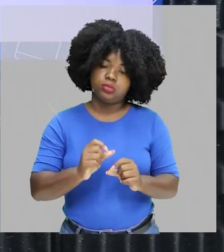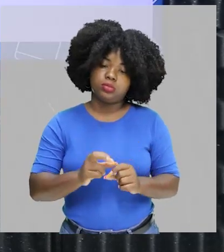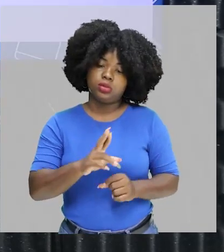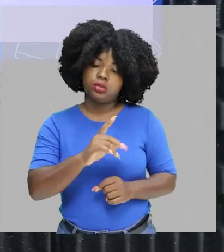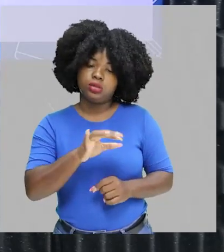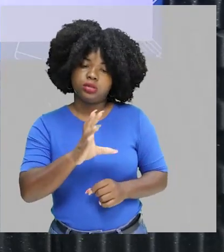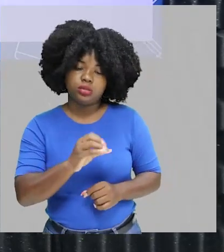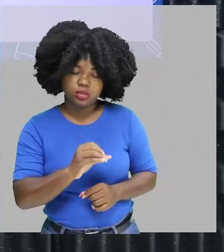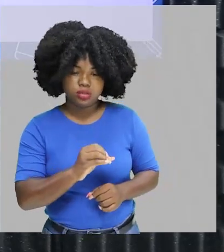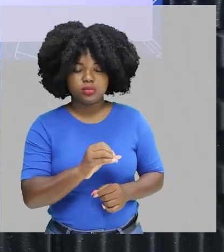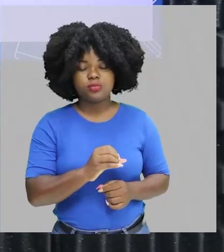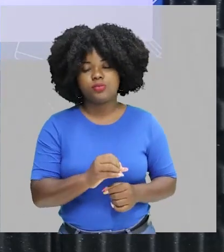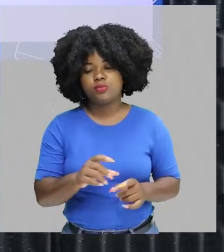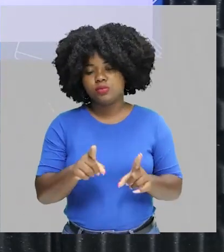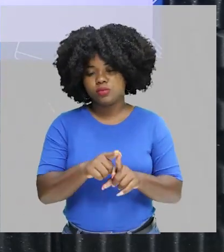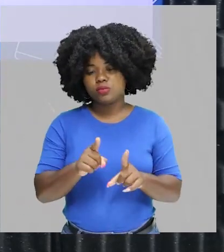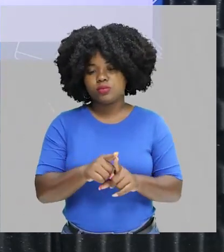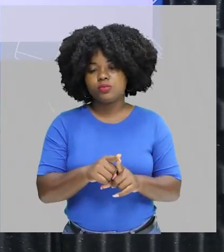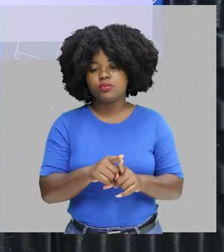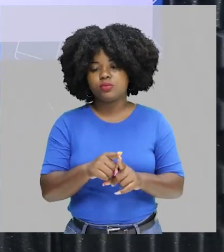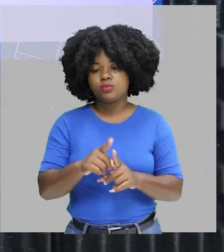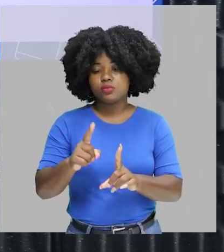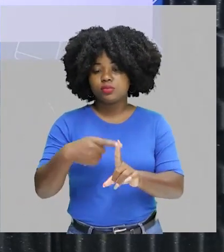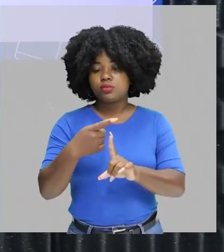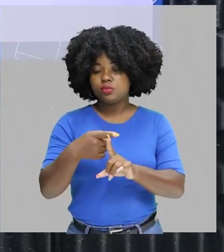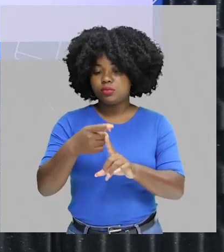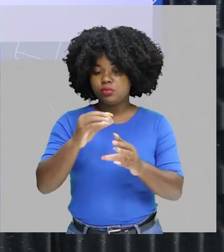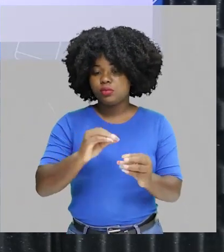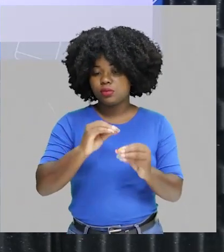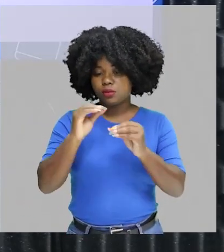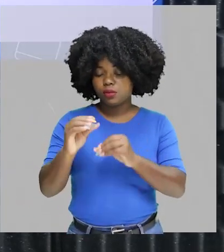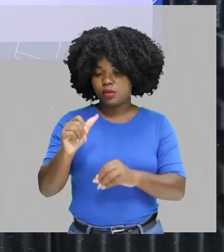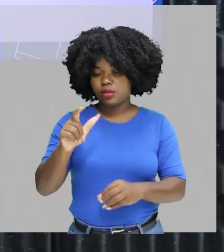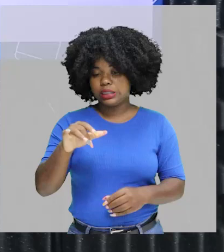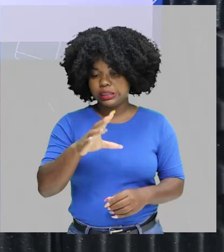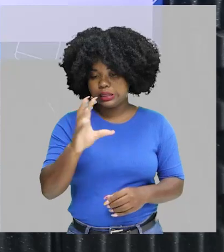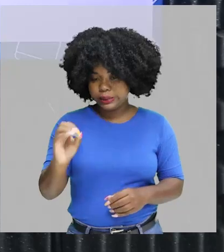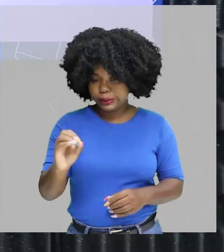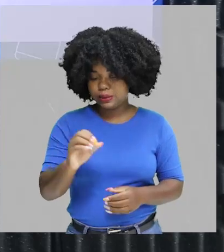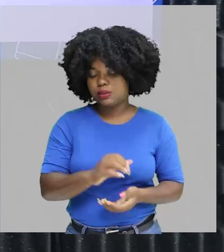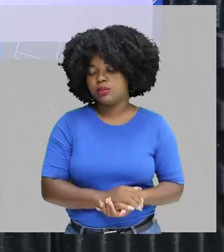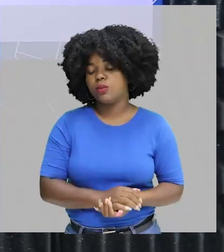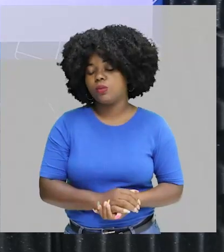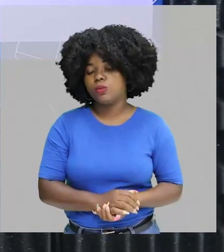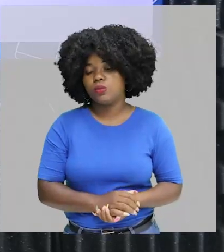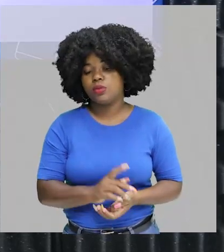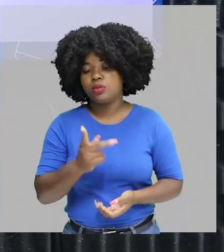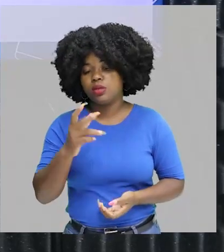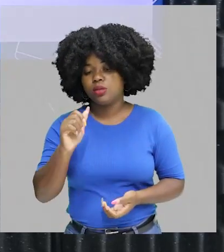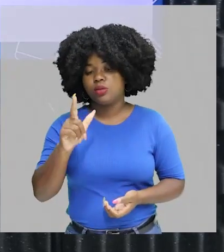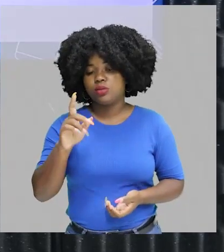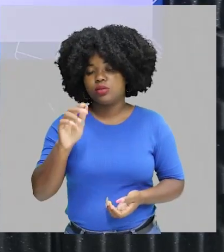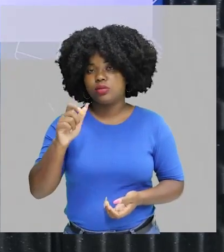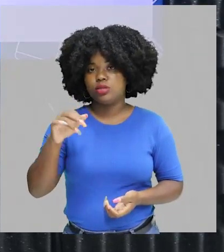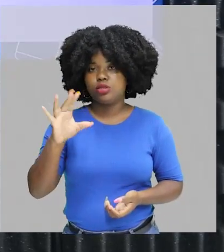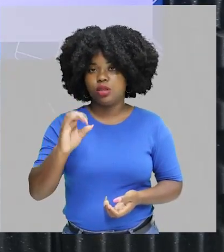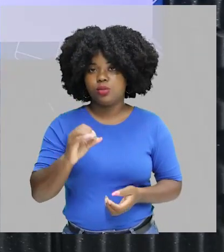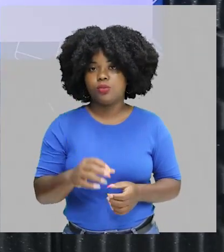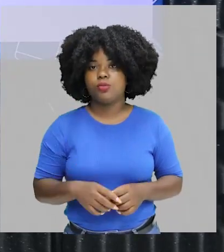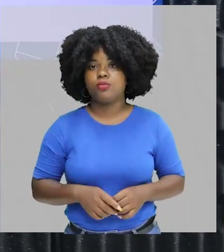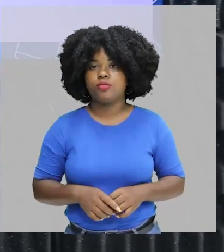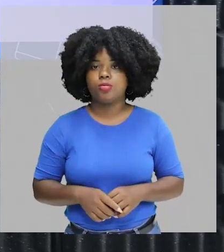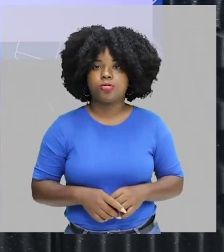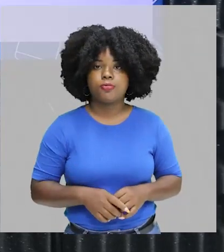radiação ultravioleta, ou então a adição de halogênios, né? A adição